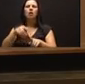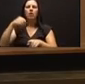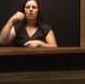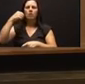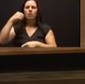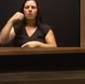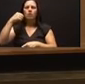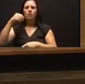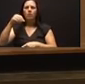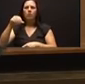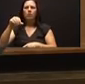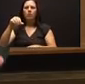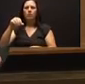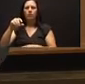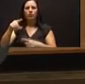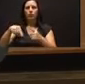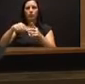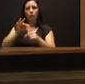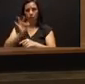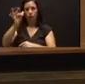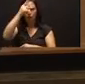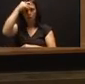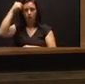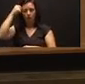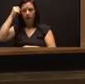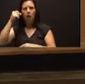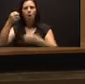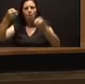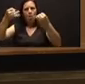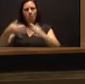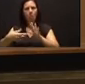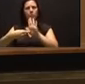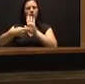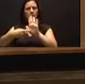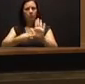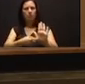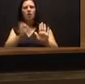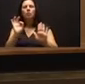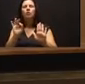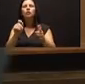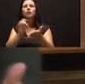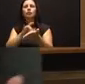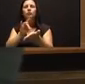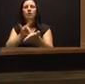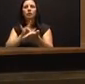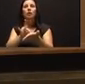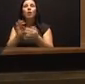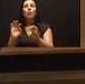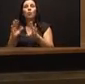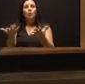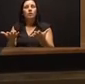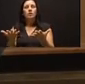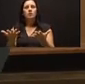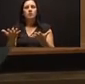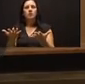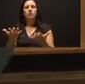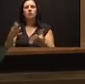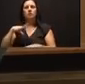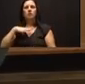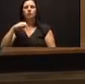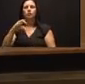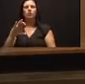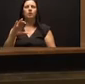possa mostrar transparência e mostrar para a nossa população realmente esse colapso, o que aconteceu, porque Cubatão